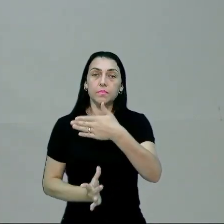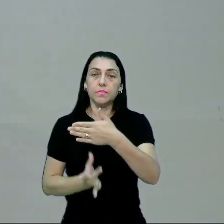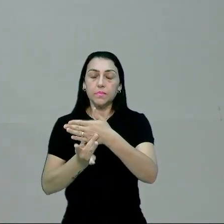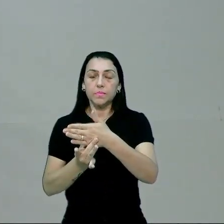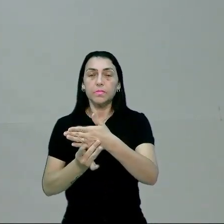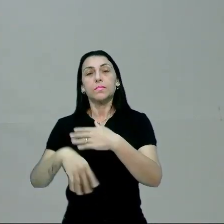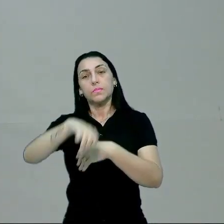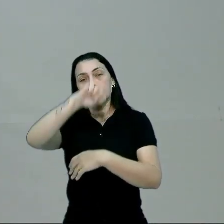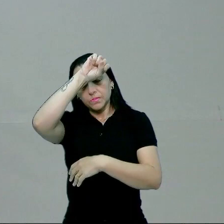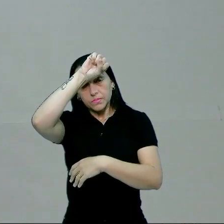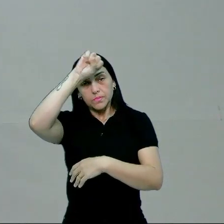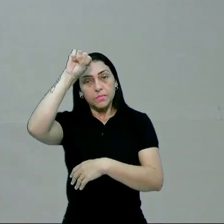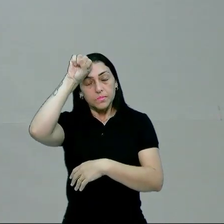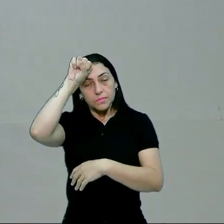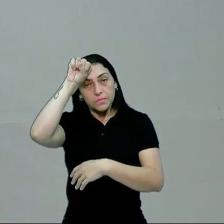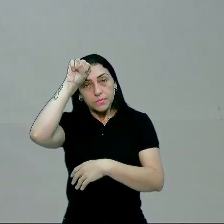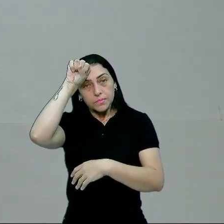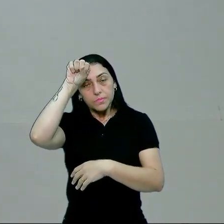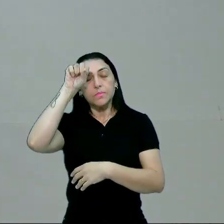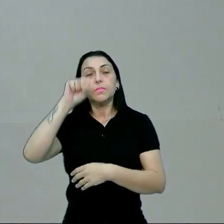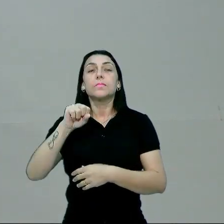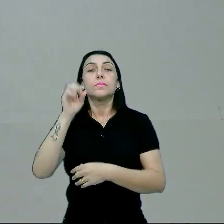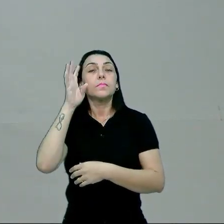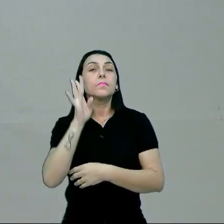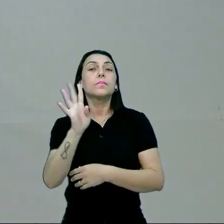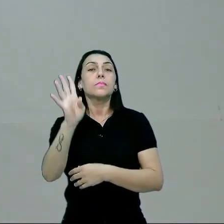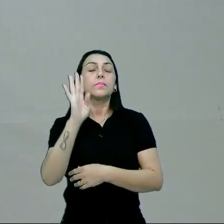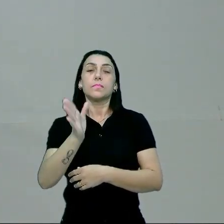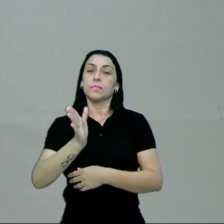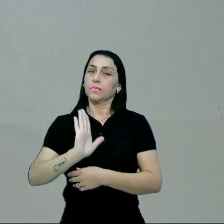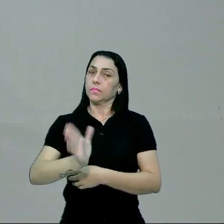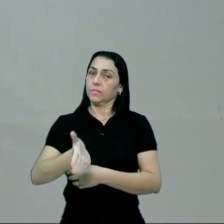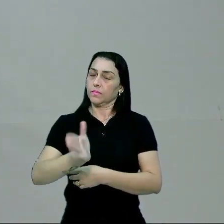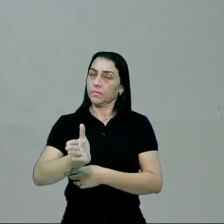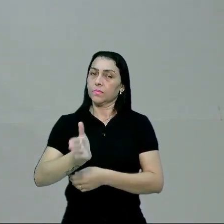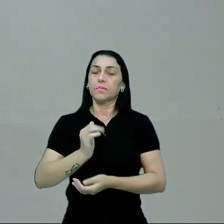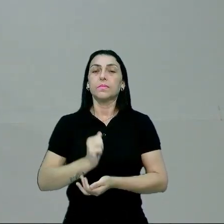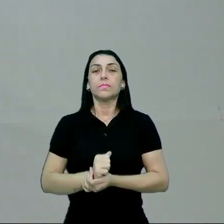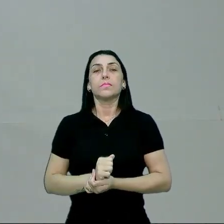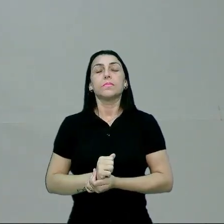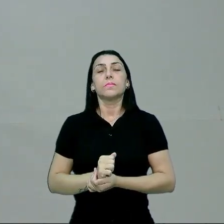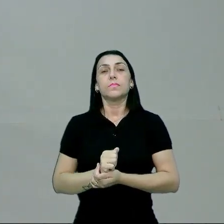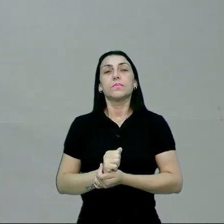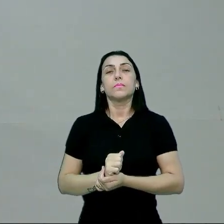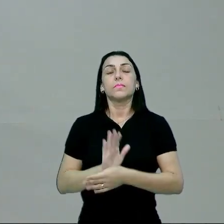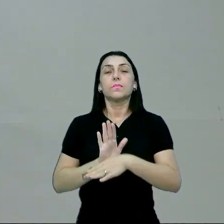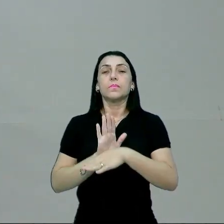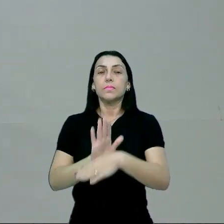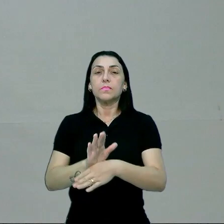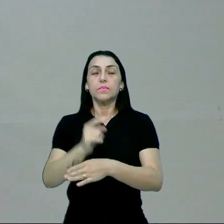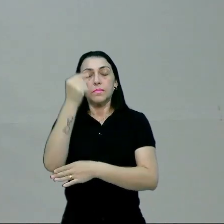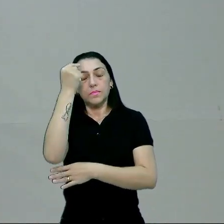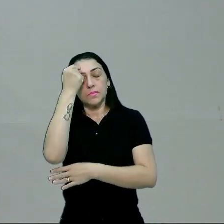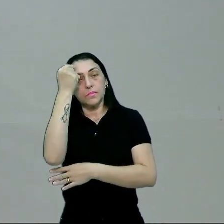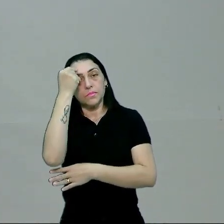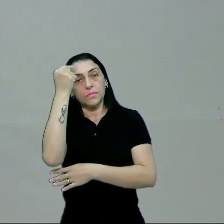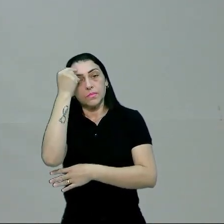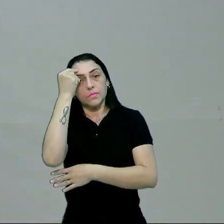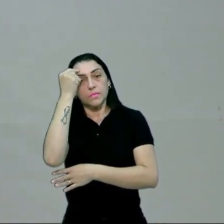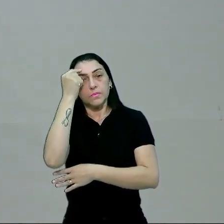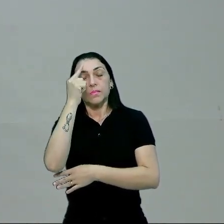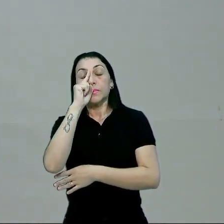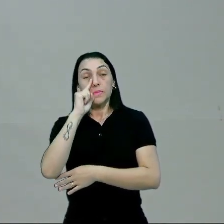em sociologia. As teorias já trabalhadas contemplaram o pensamento de